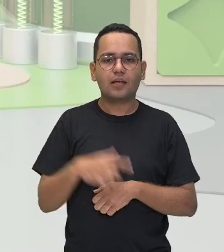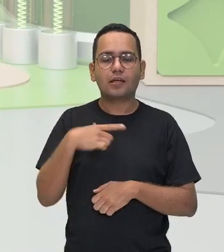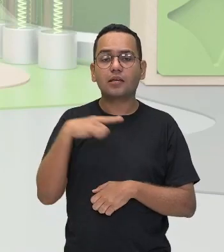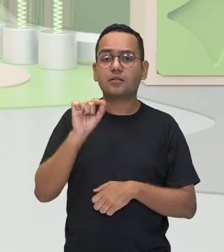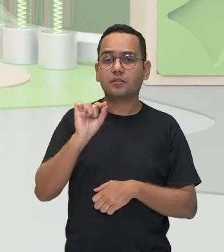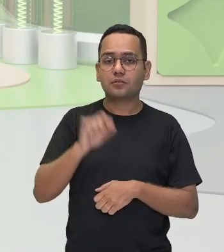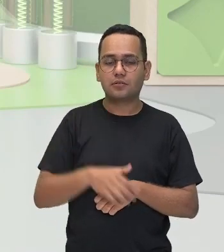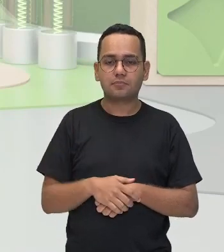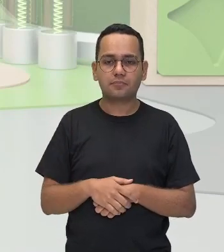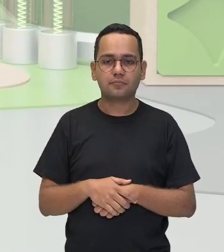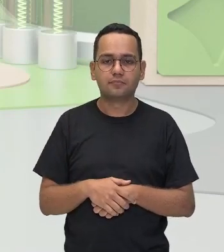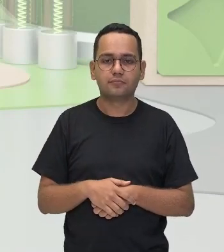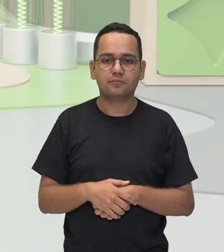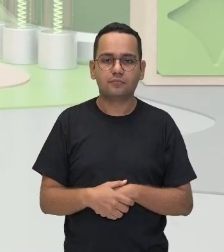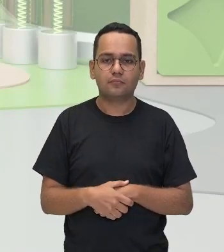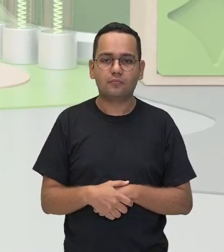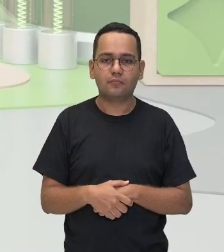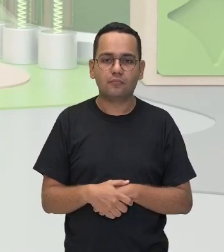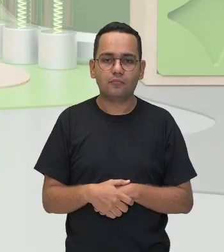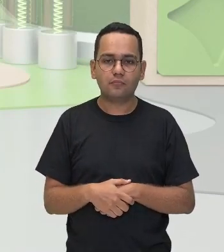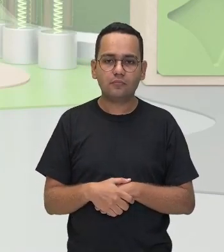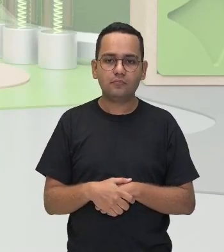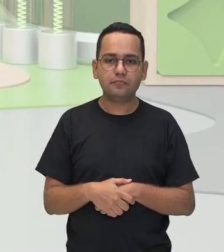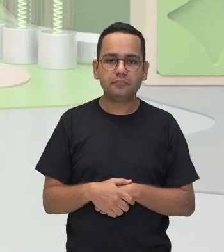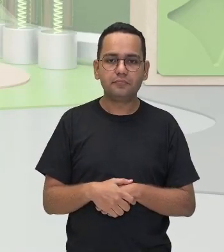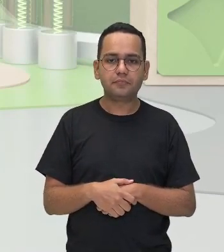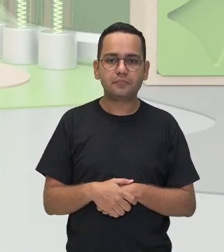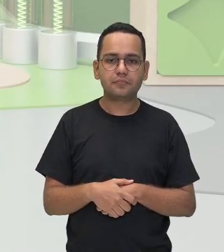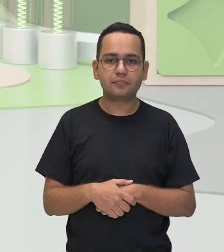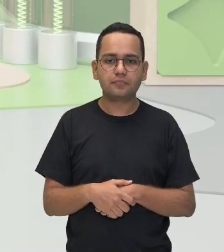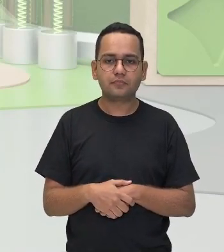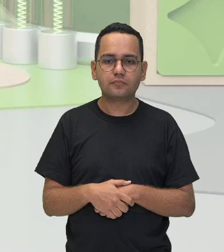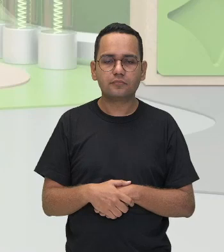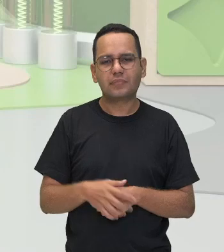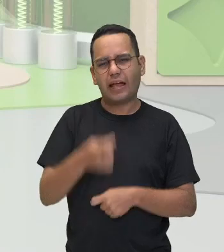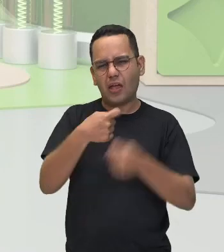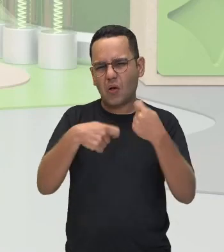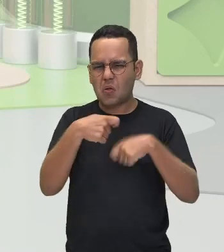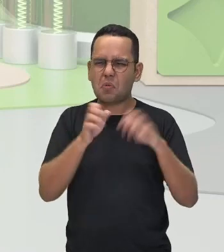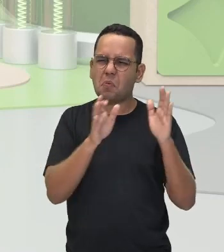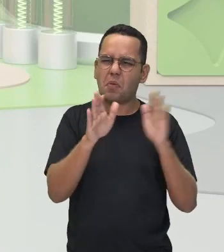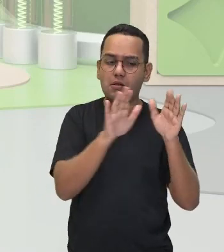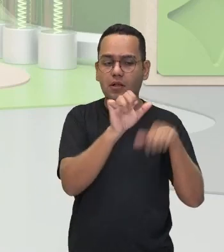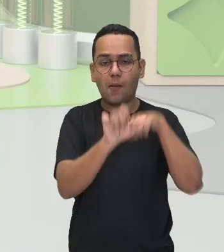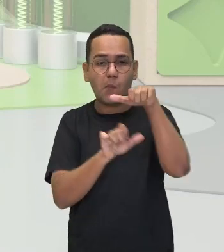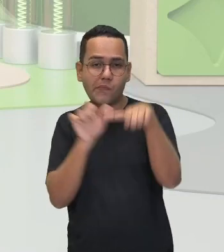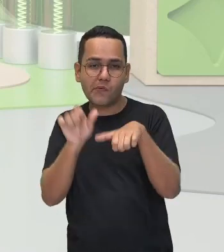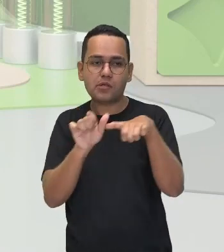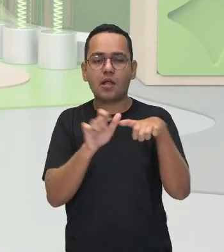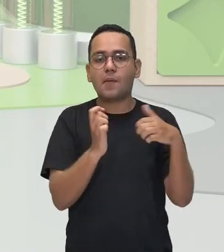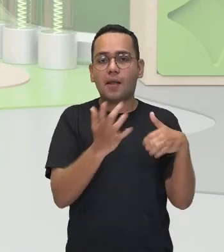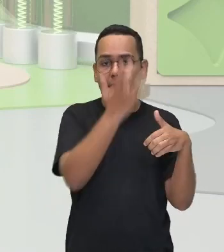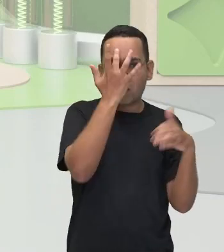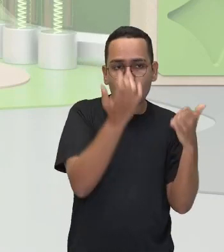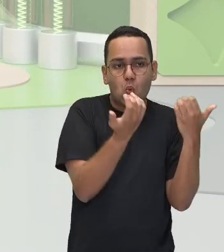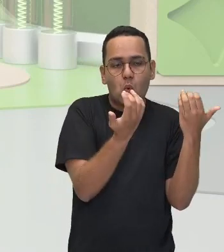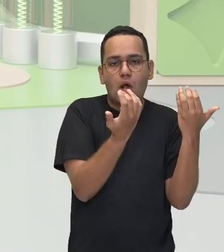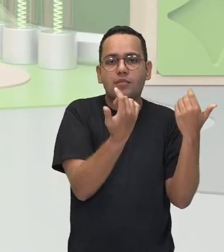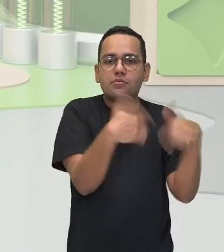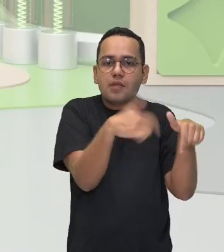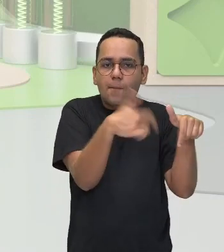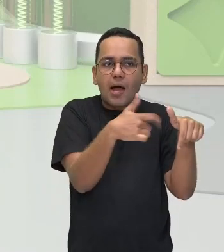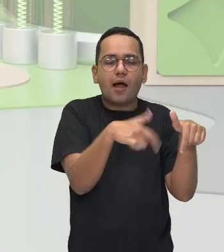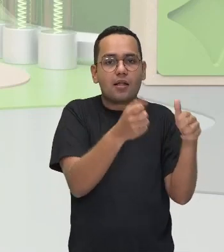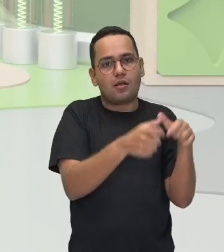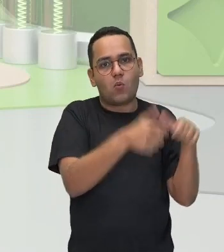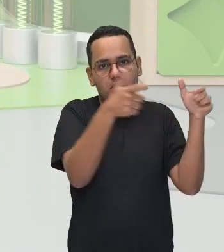métodos de manufatura para a industrialização. E ali tinha grande aumento na queima